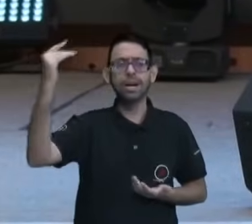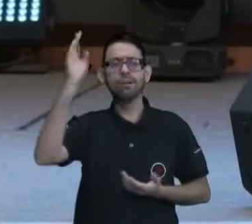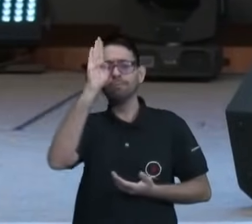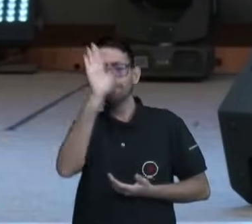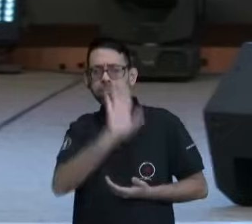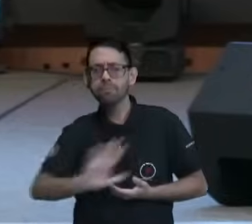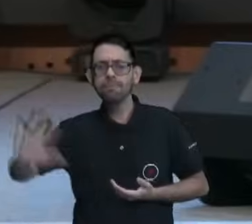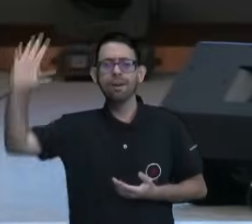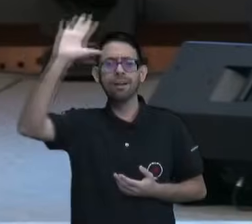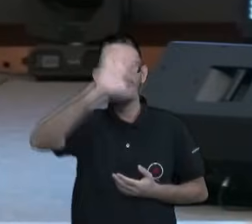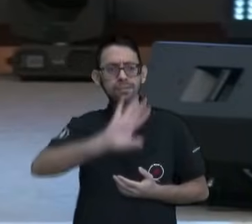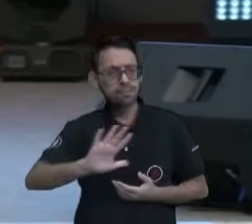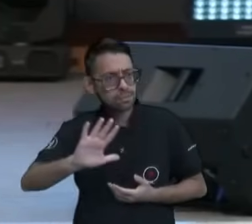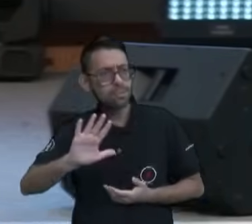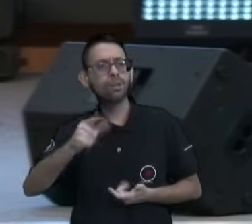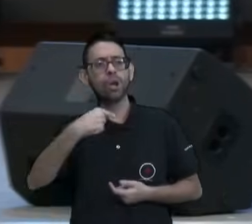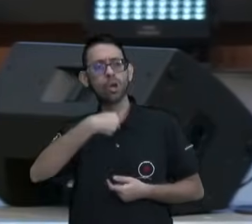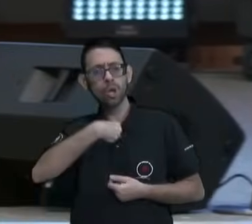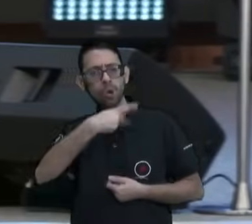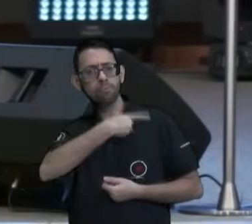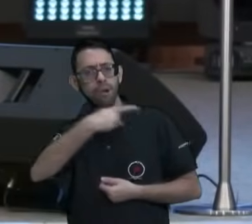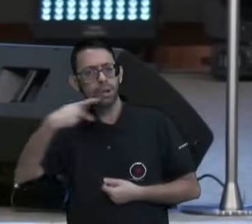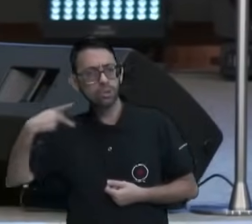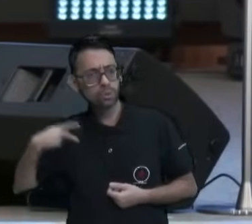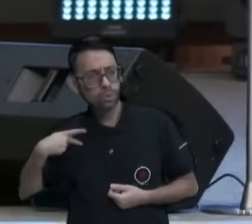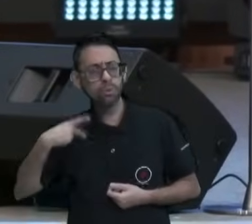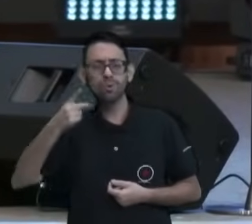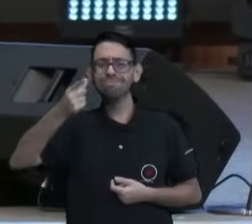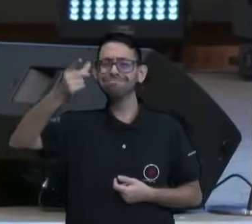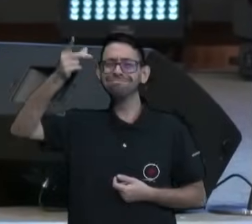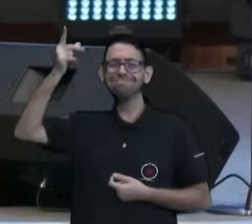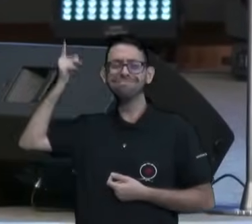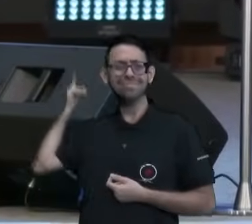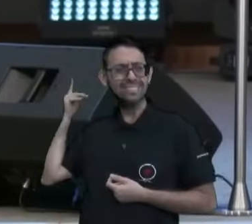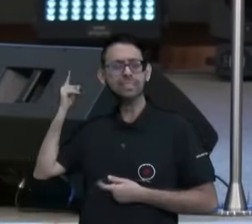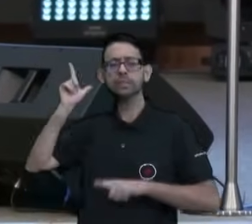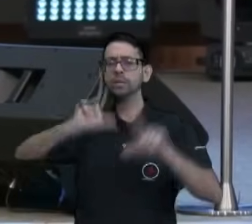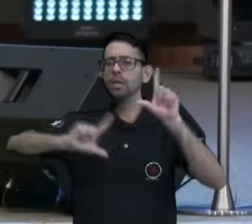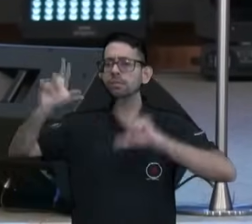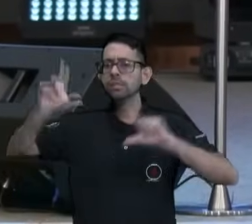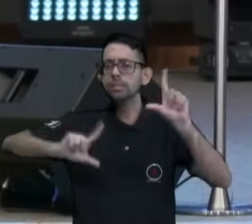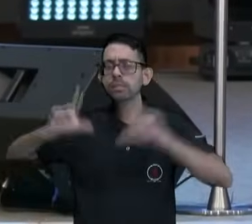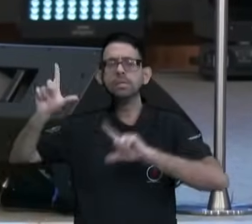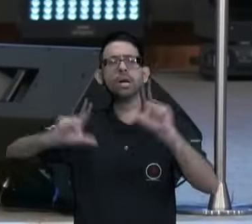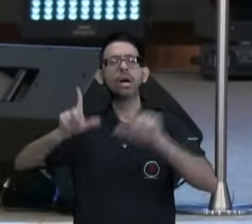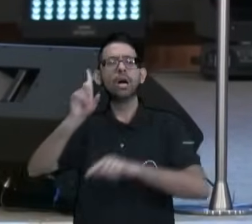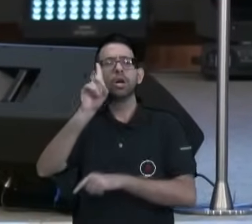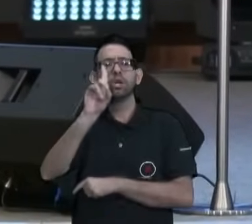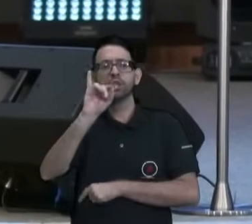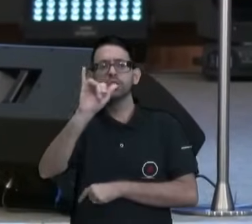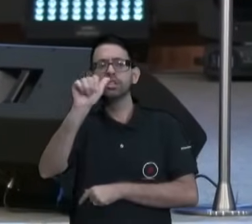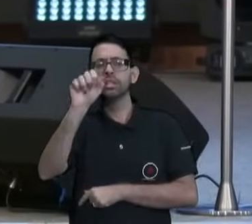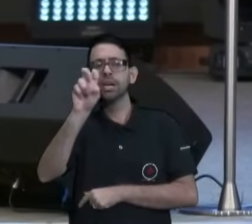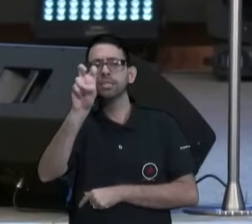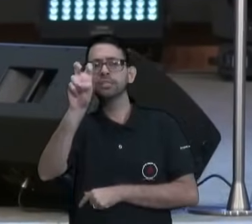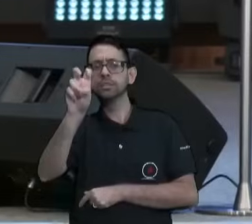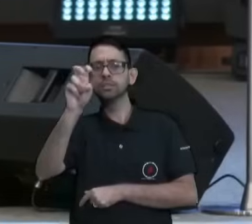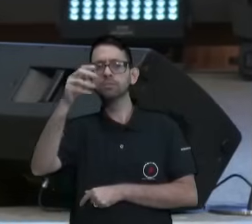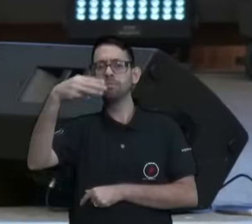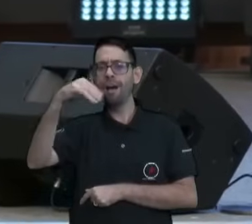sou o pastor mais antigo em tempo contínuo na televisão agora em maio dia 5 de Maio completo 40 anos